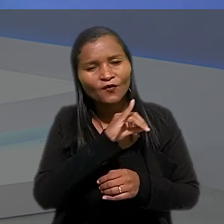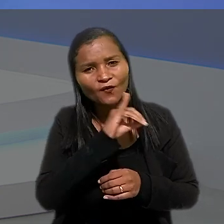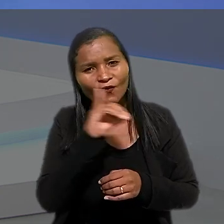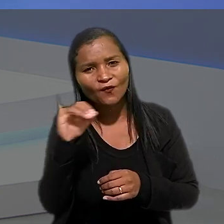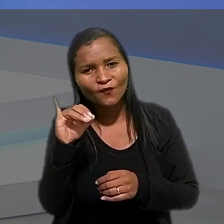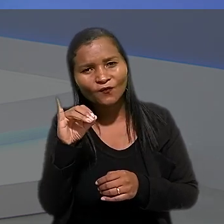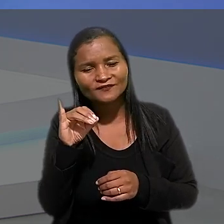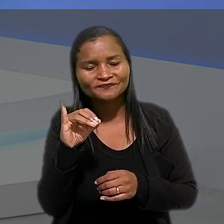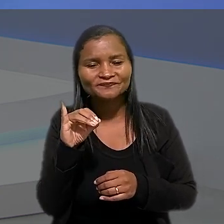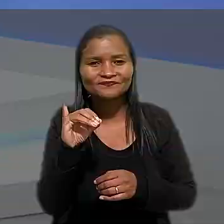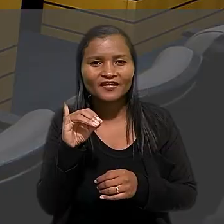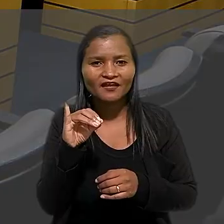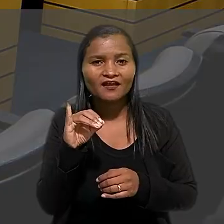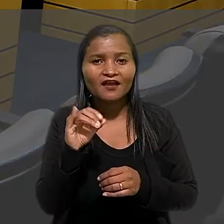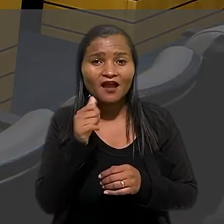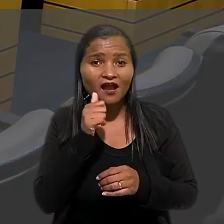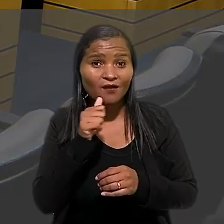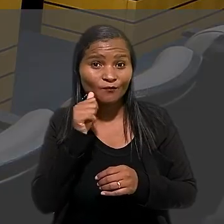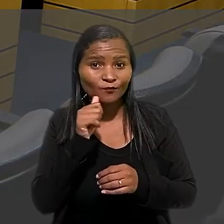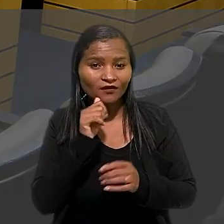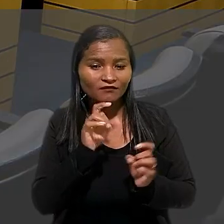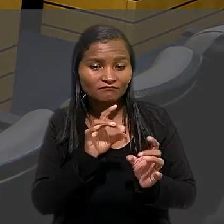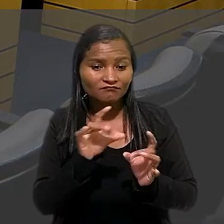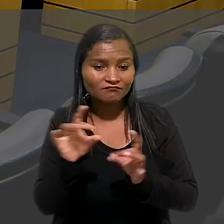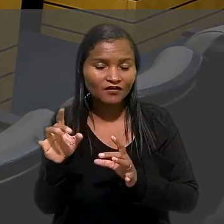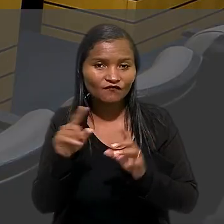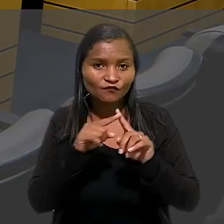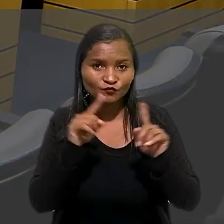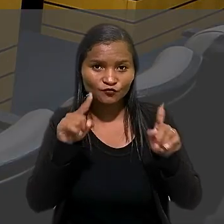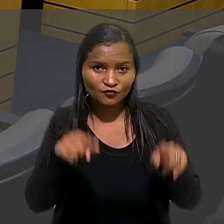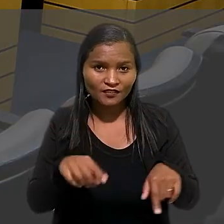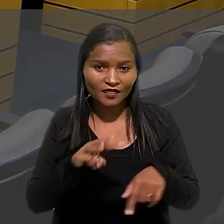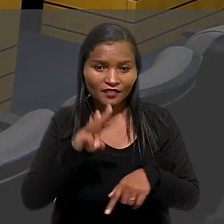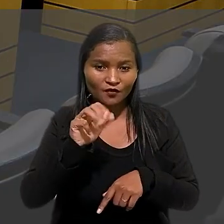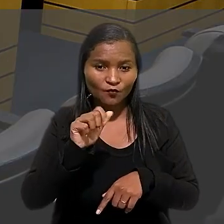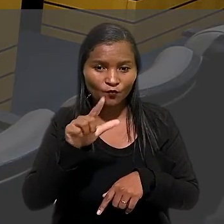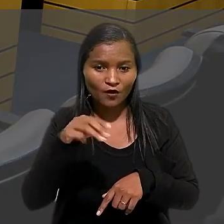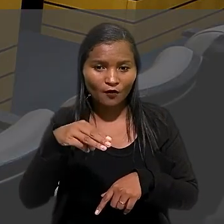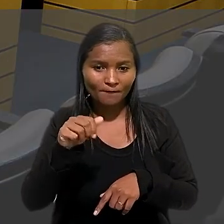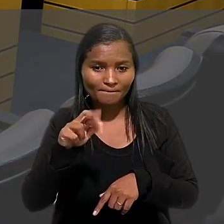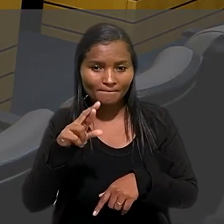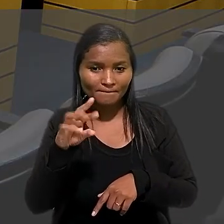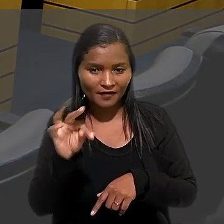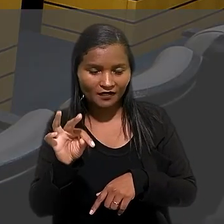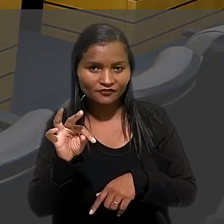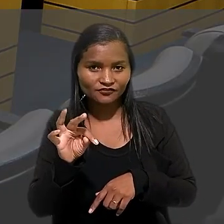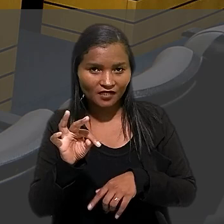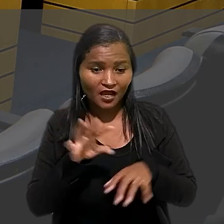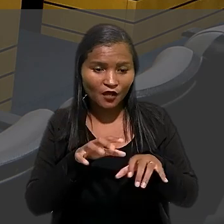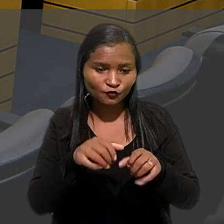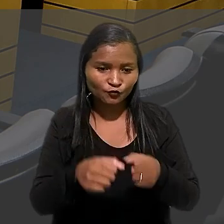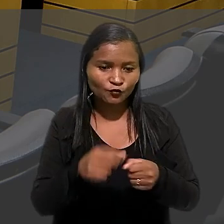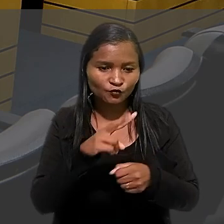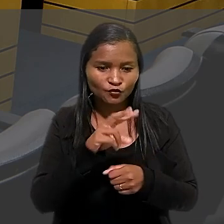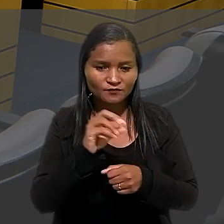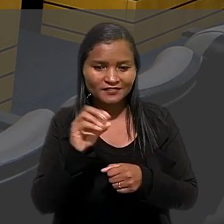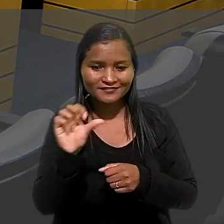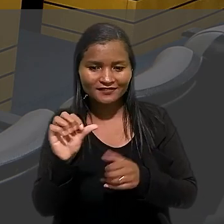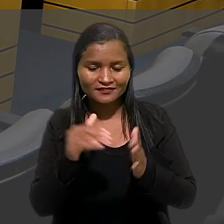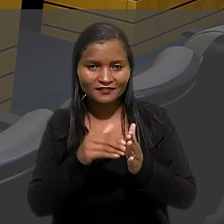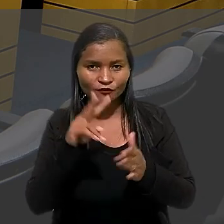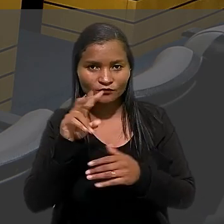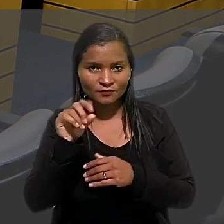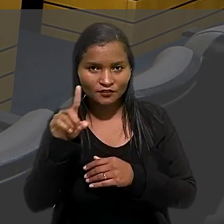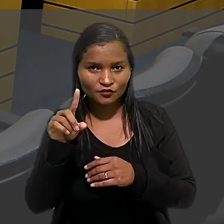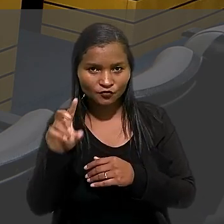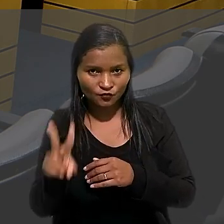Oi, Anderson. Oi, Luana. A comerciária era empregada da rede Walmart, que adotou entre 2006 e 2012 um